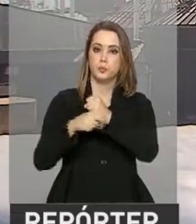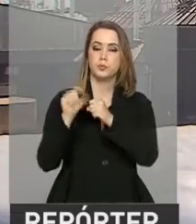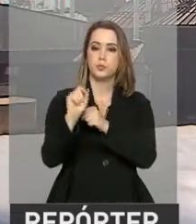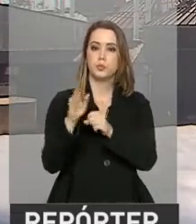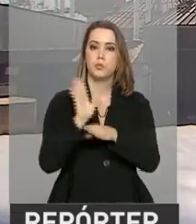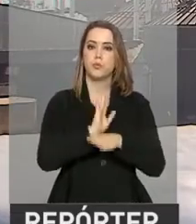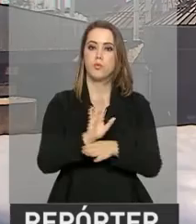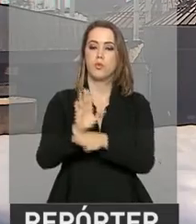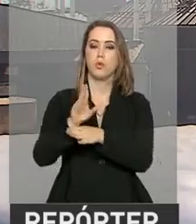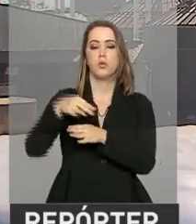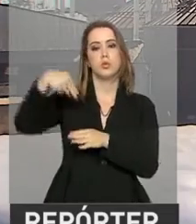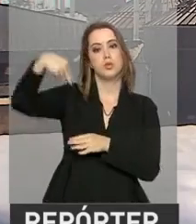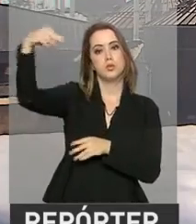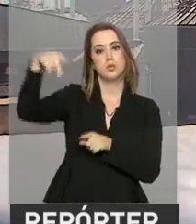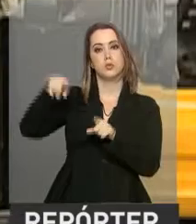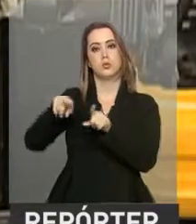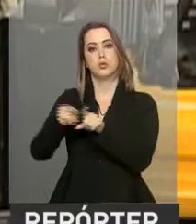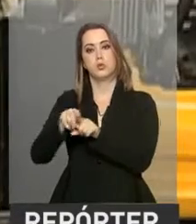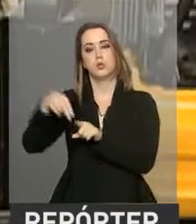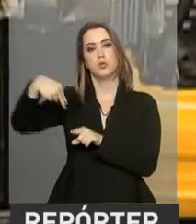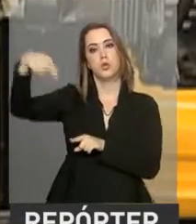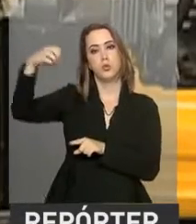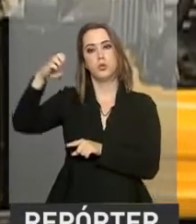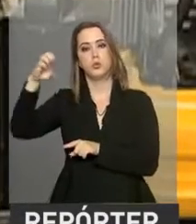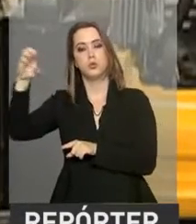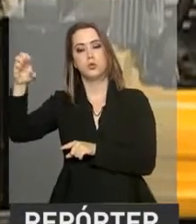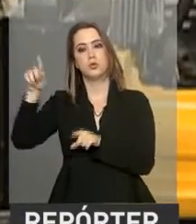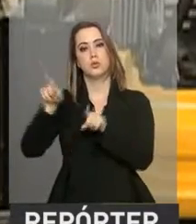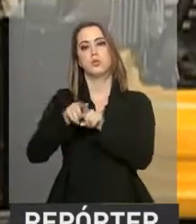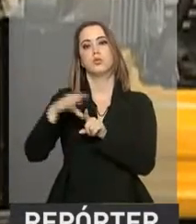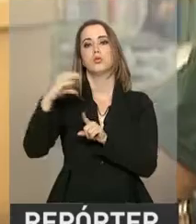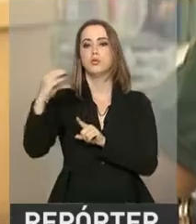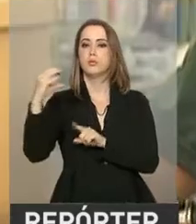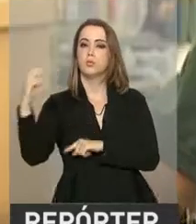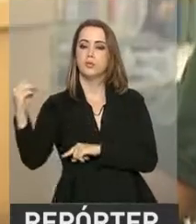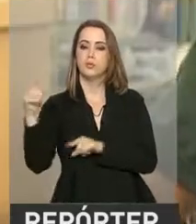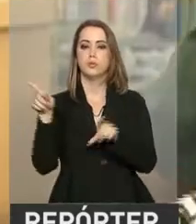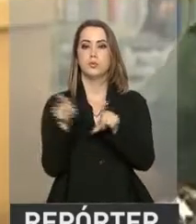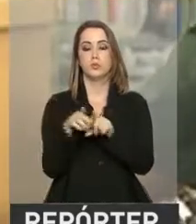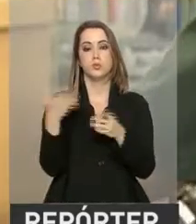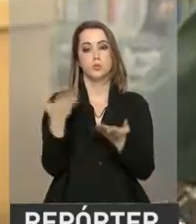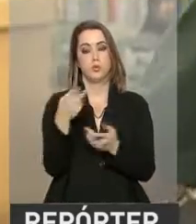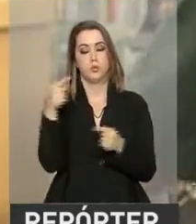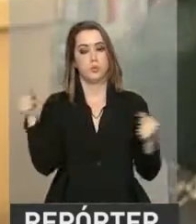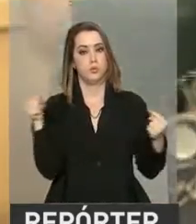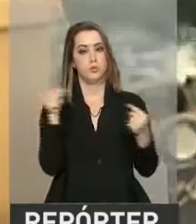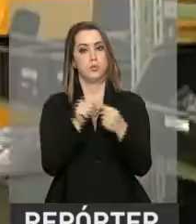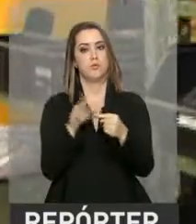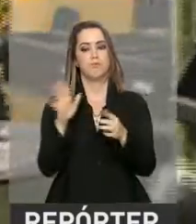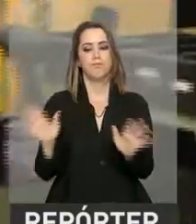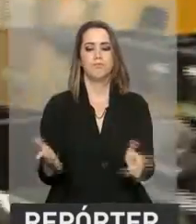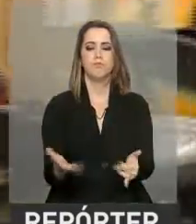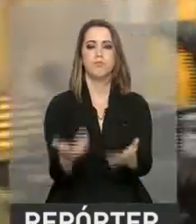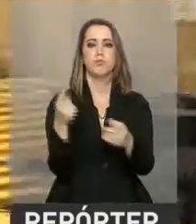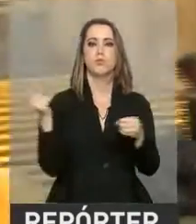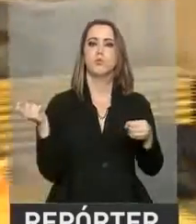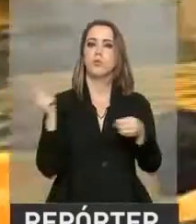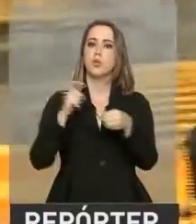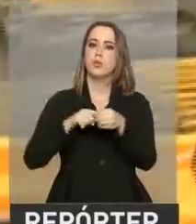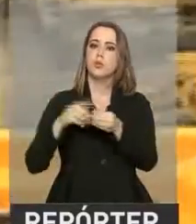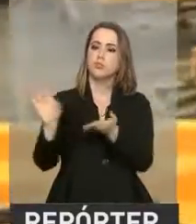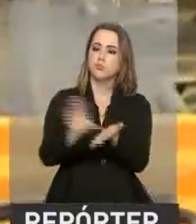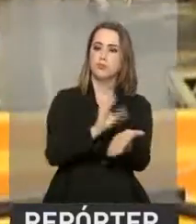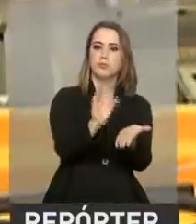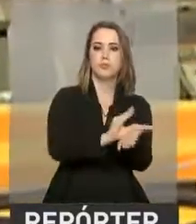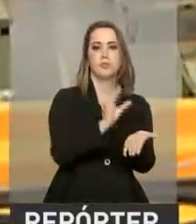Norte, Nordeste e Centro-Oeste. Segundo o ministro Helder Barbalho, o objetivo é criar condições para a retomada de